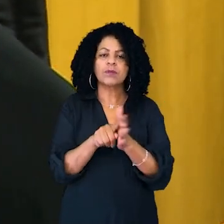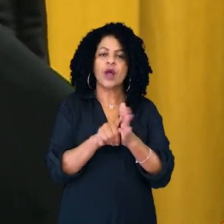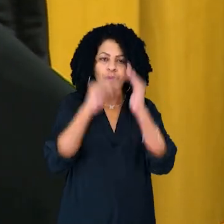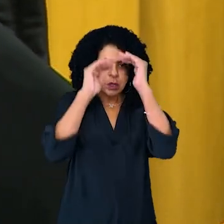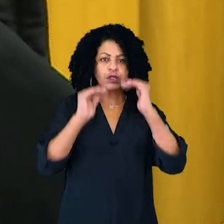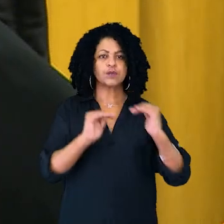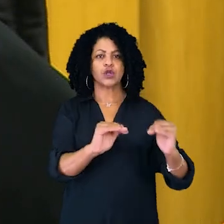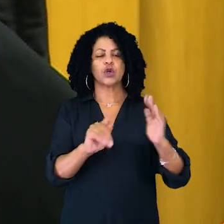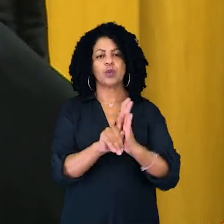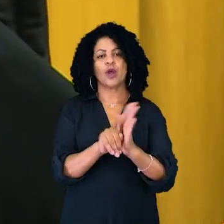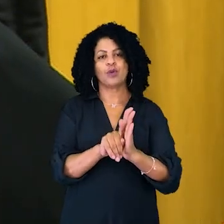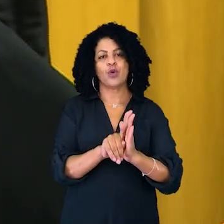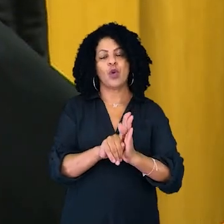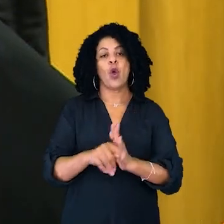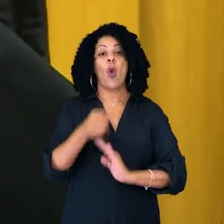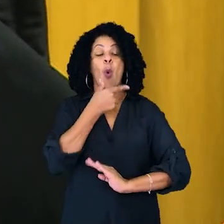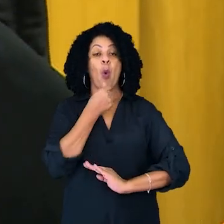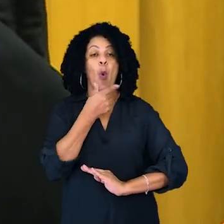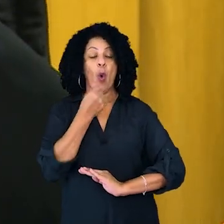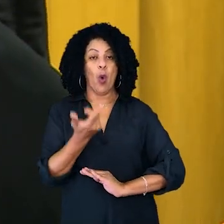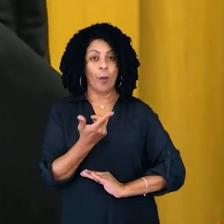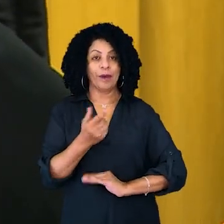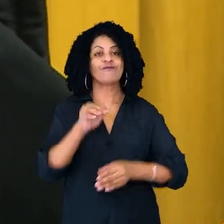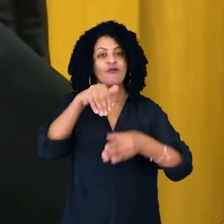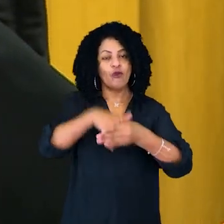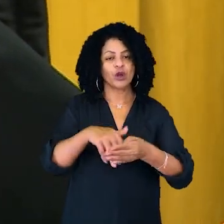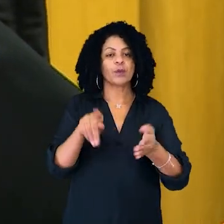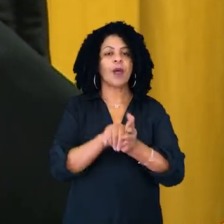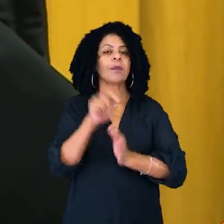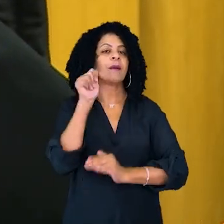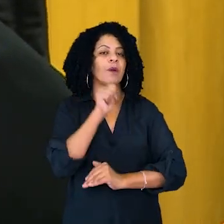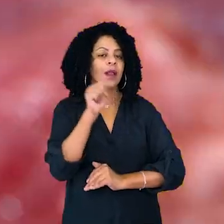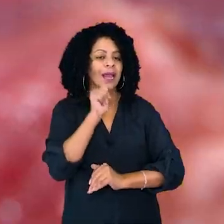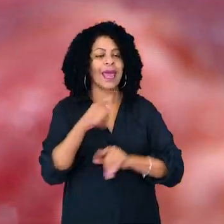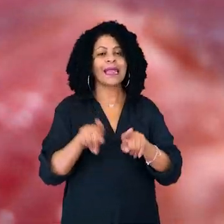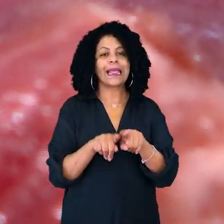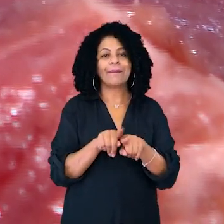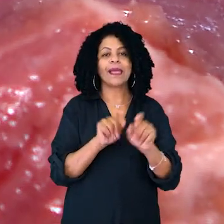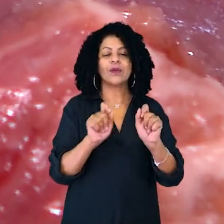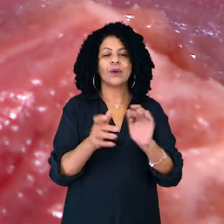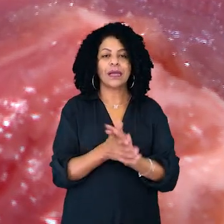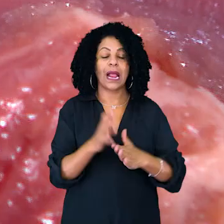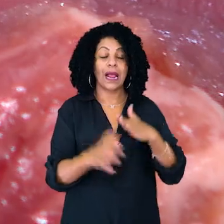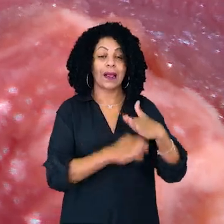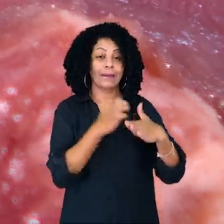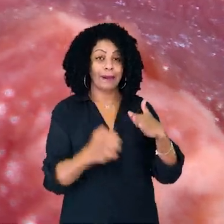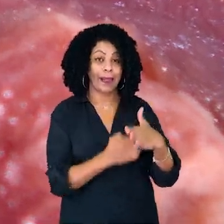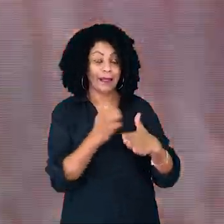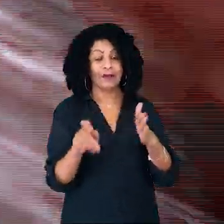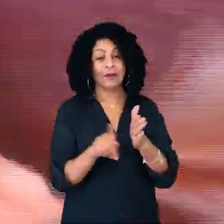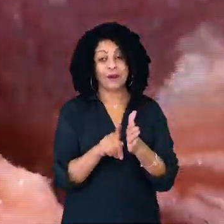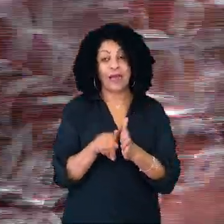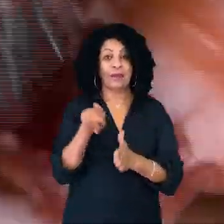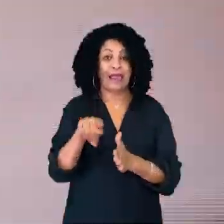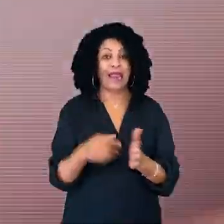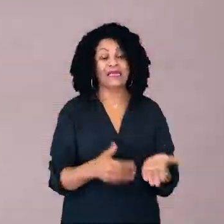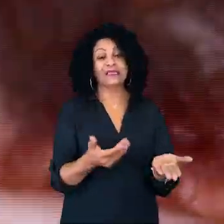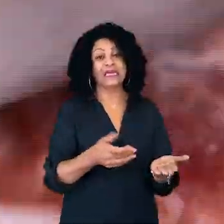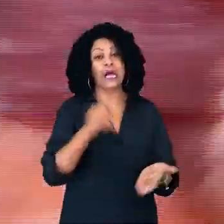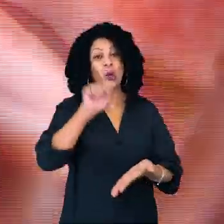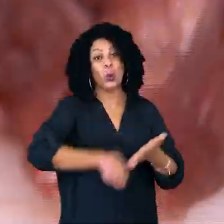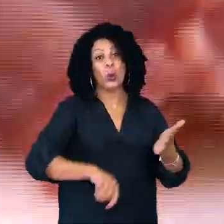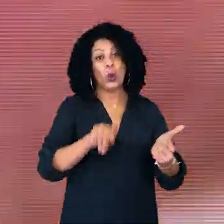de estereótipos masculinos. Conforme o voto da ministra, o próprio argumento da empresa de que havia